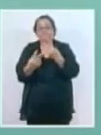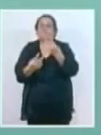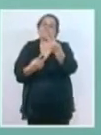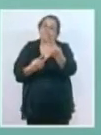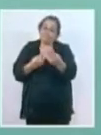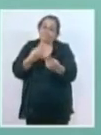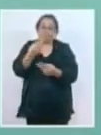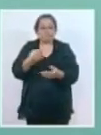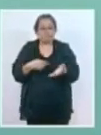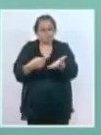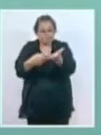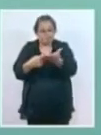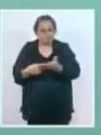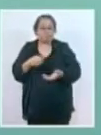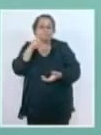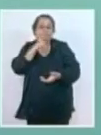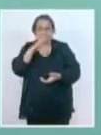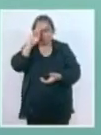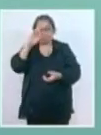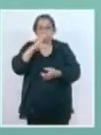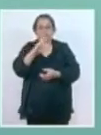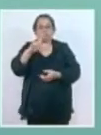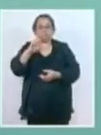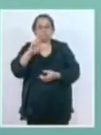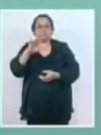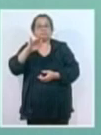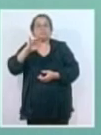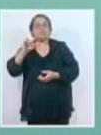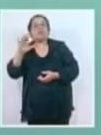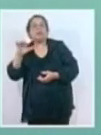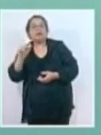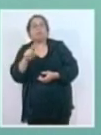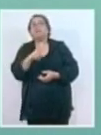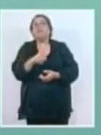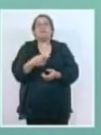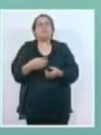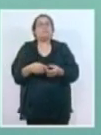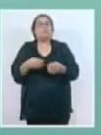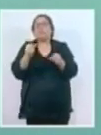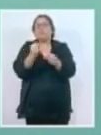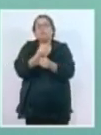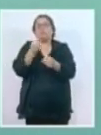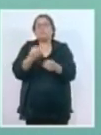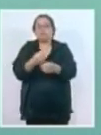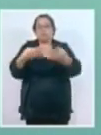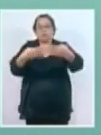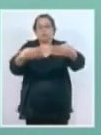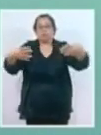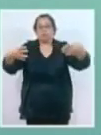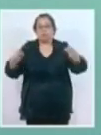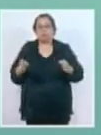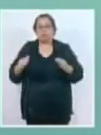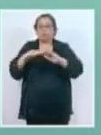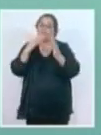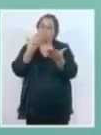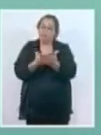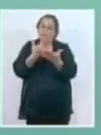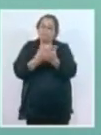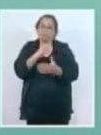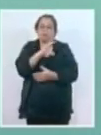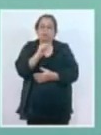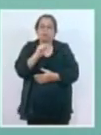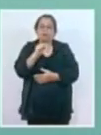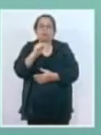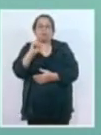a diretora Euclélia, quando da primeira abordagem sobre o assunto da construção do muro para o CAIC. Sim. Eu entendia ser